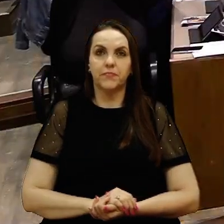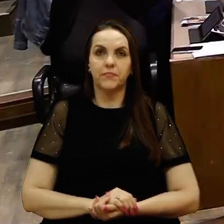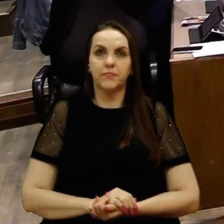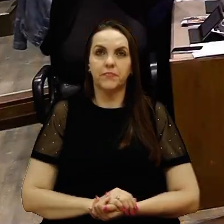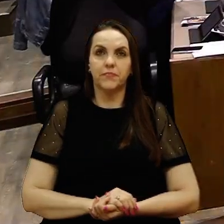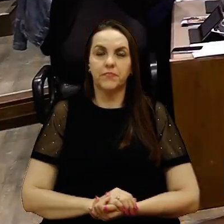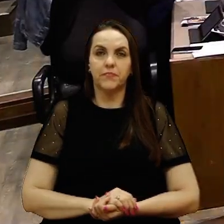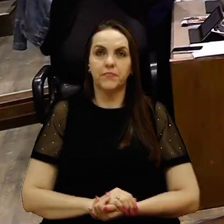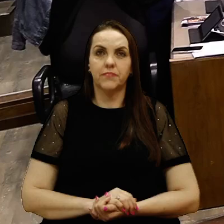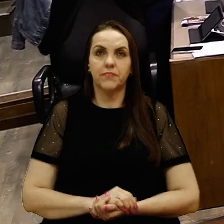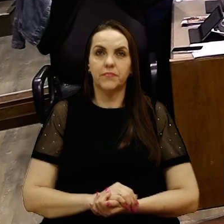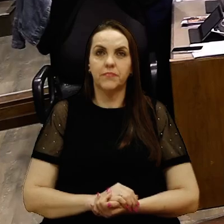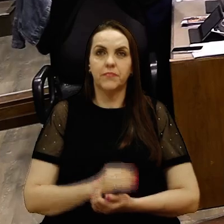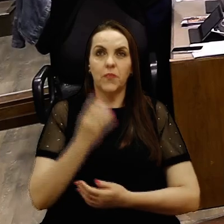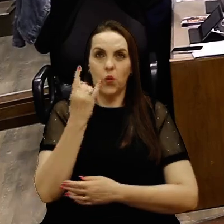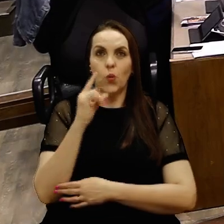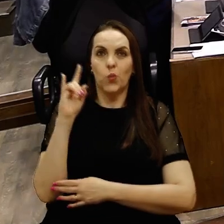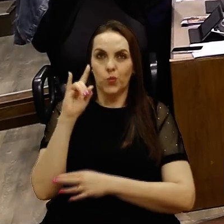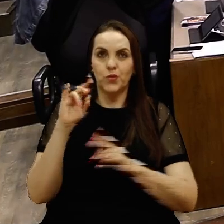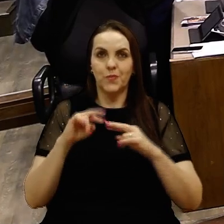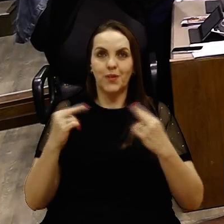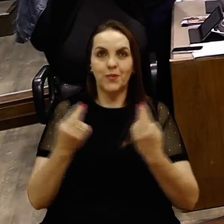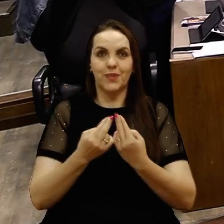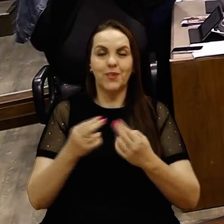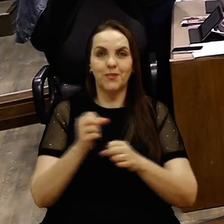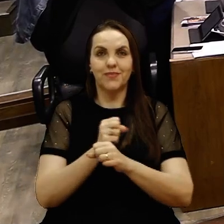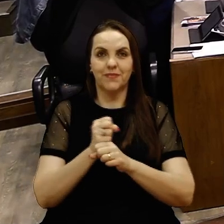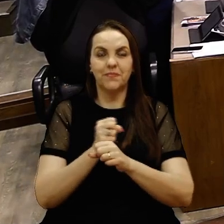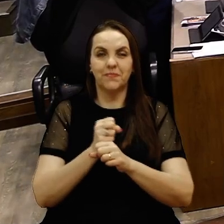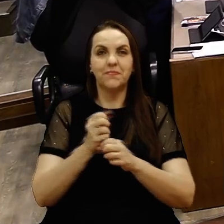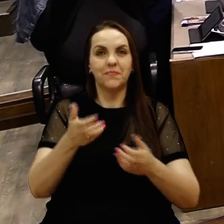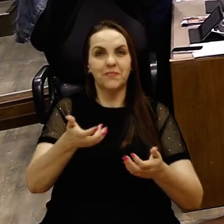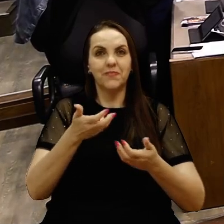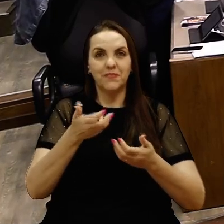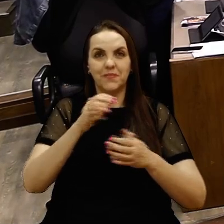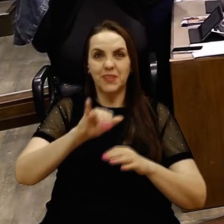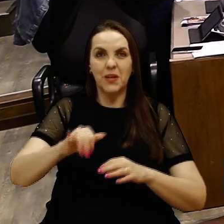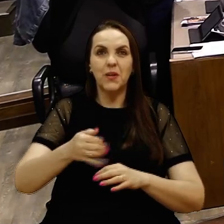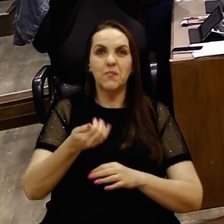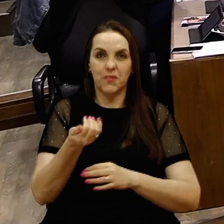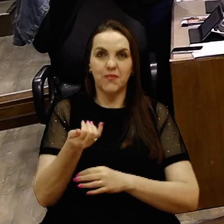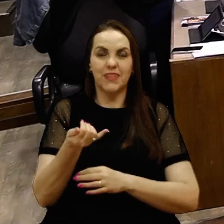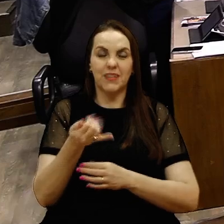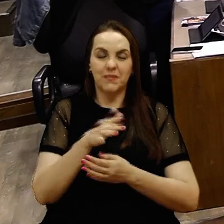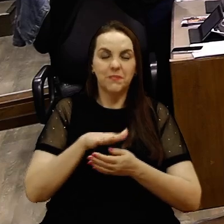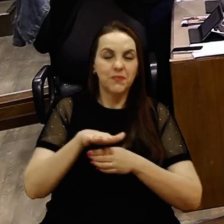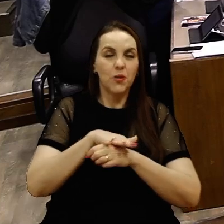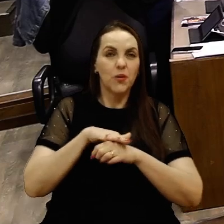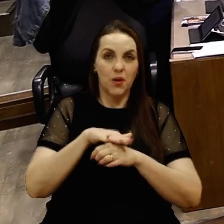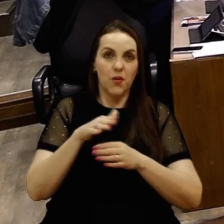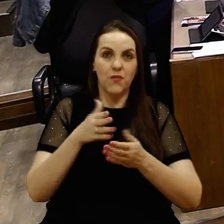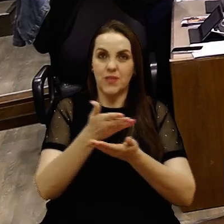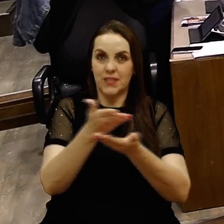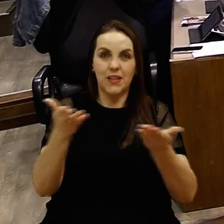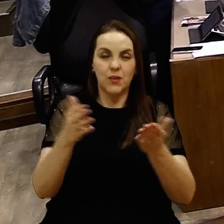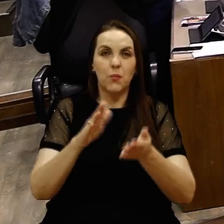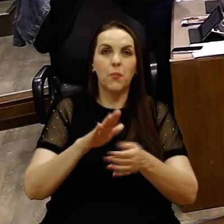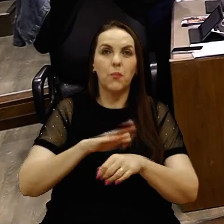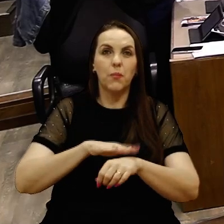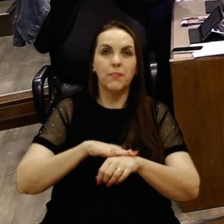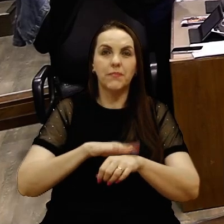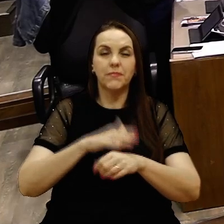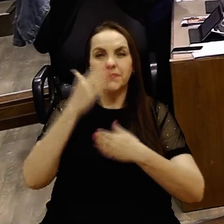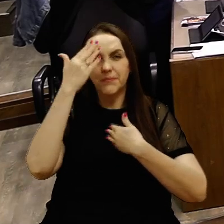Bom, na última sessão do ano, eu quero aproveitar esse espaço para fazer um agradecimento